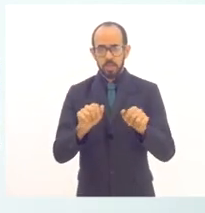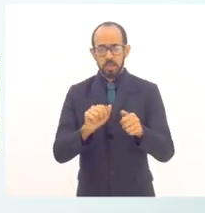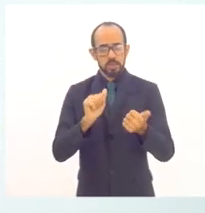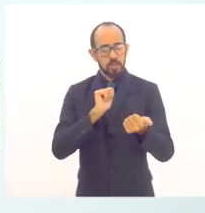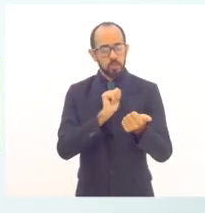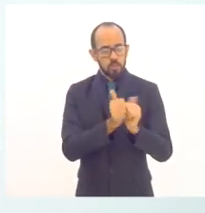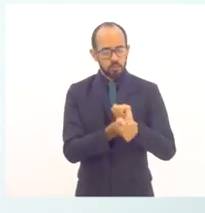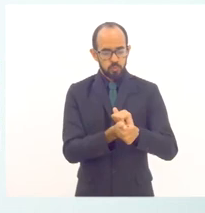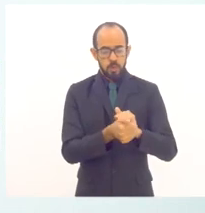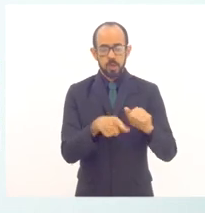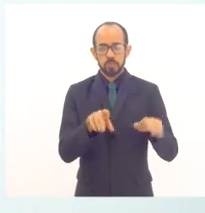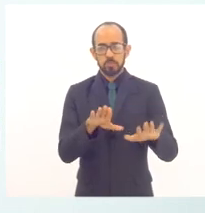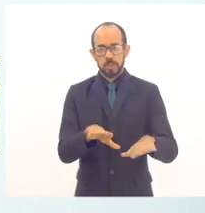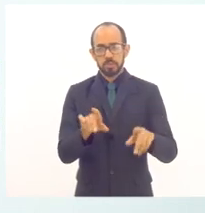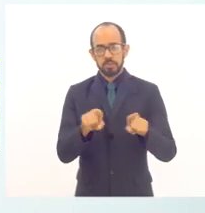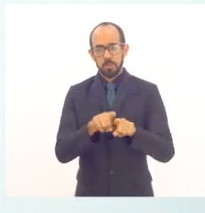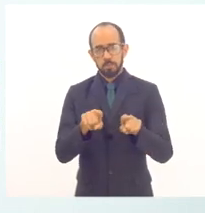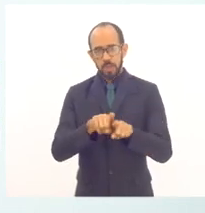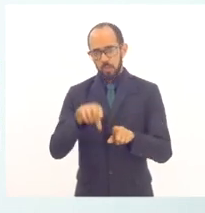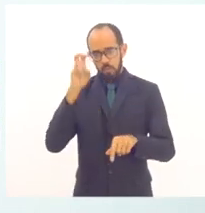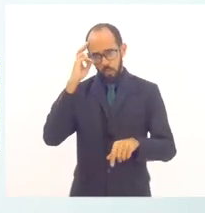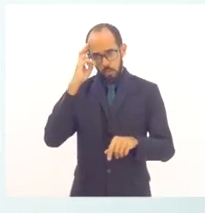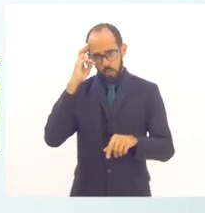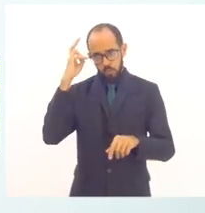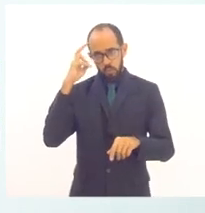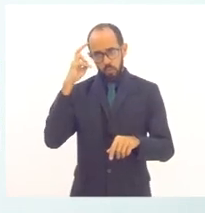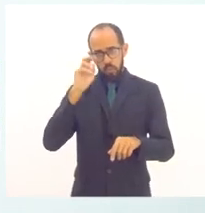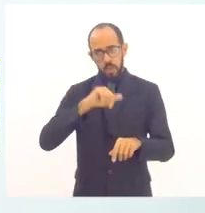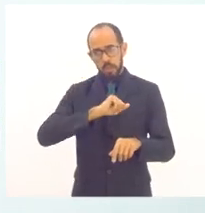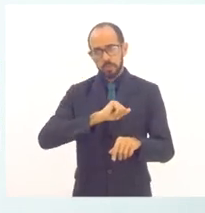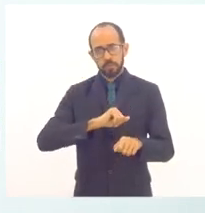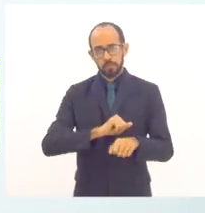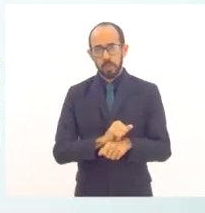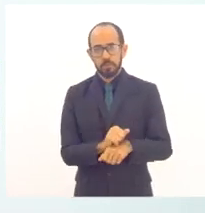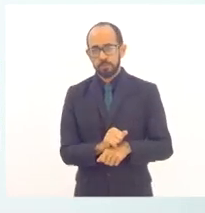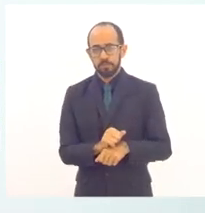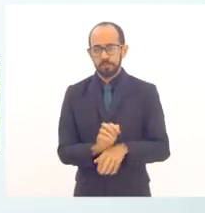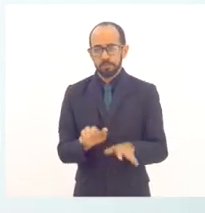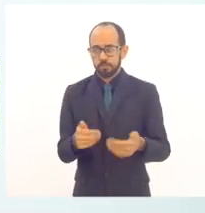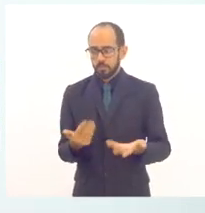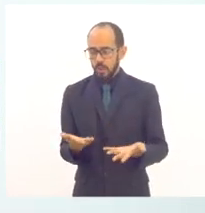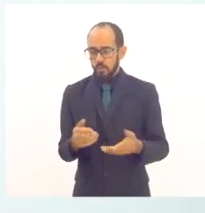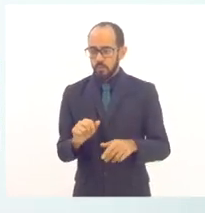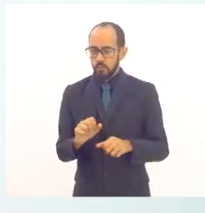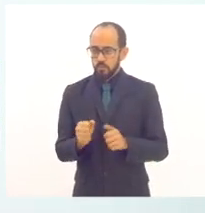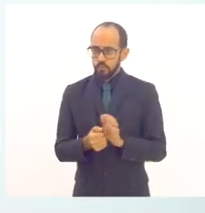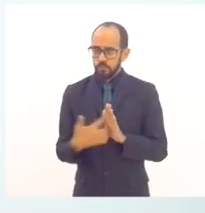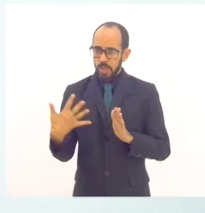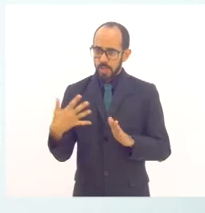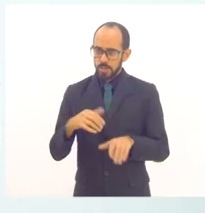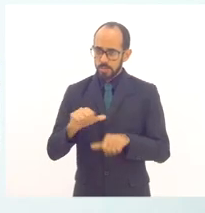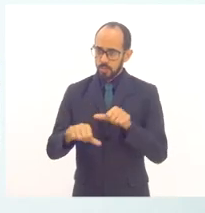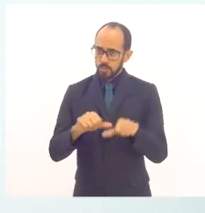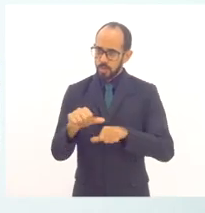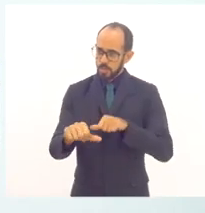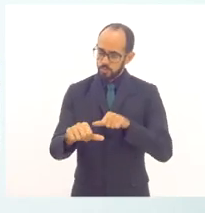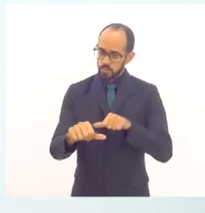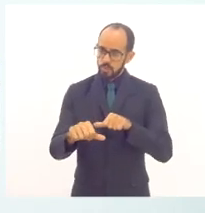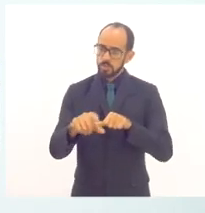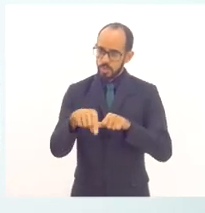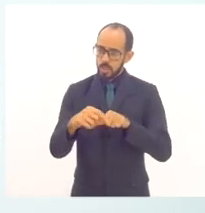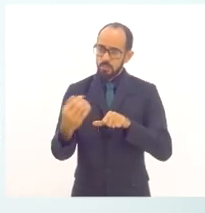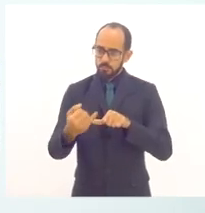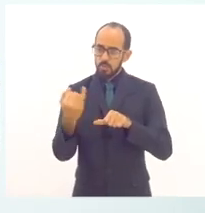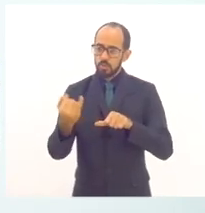mas também como uma questão cultural, como patrimônio. Em suma, estão várias alterações que me parecem